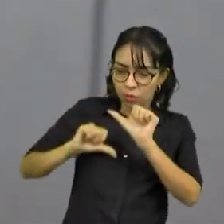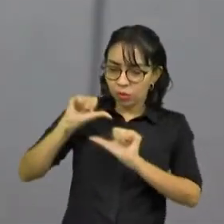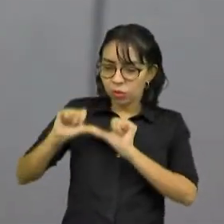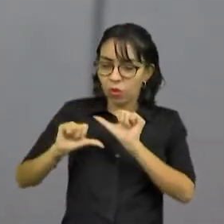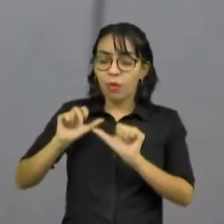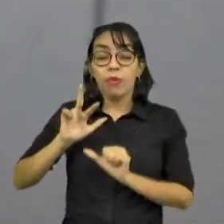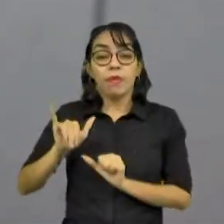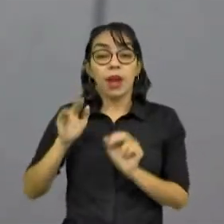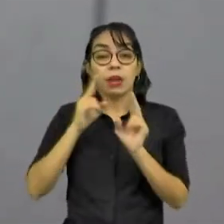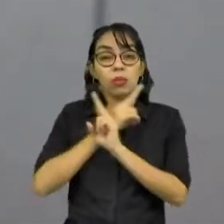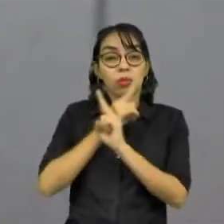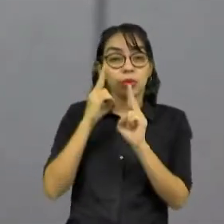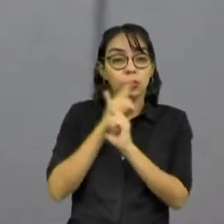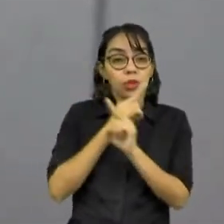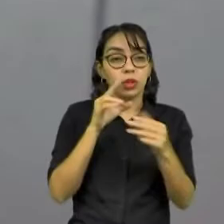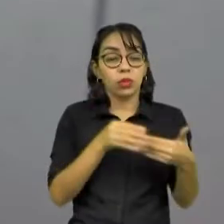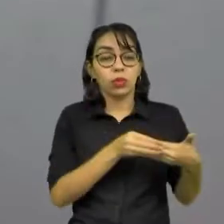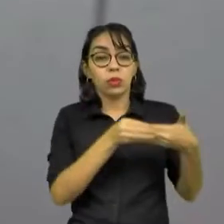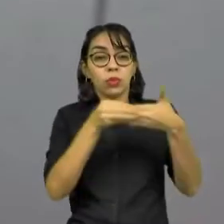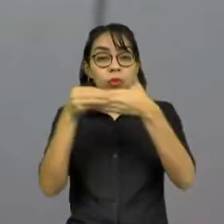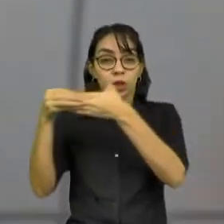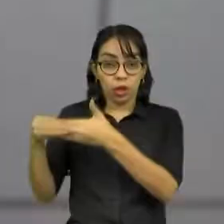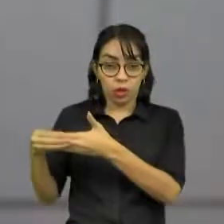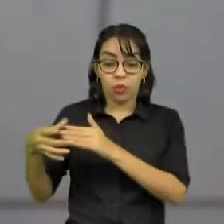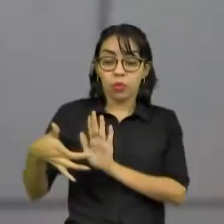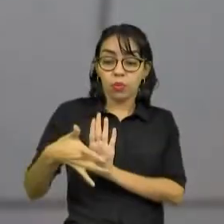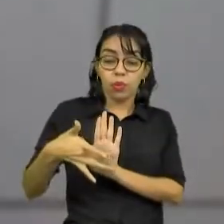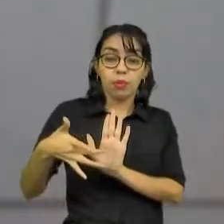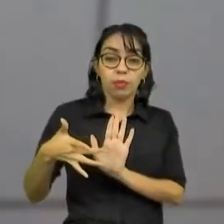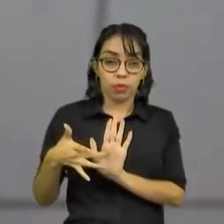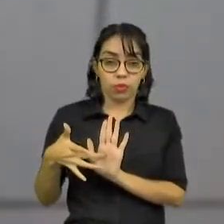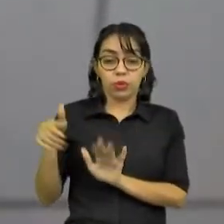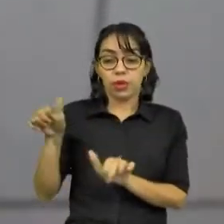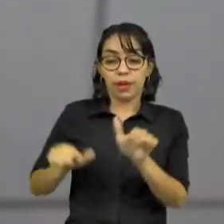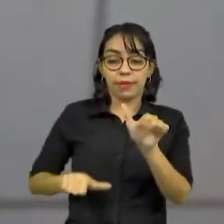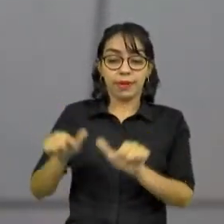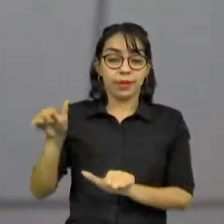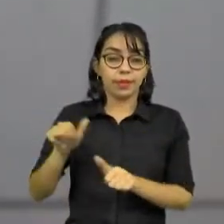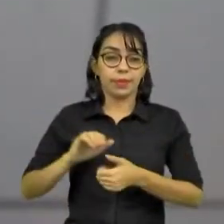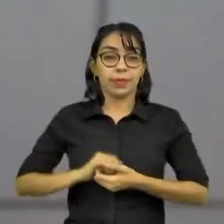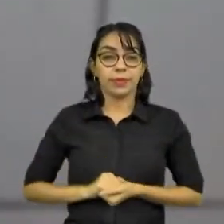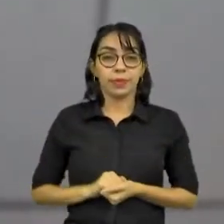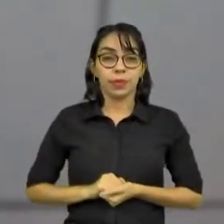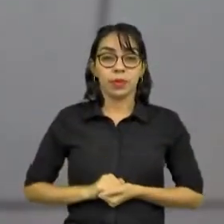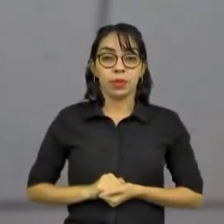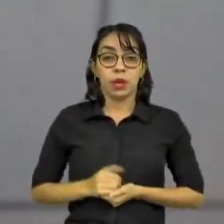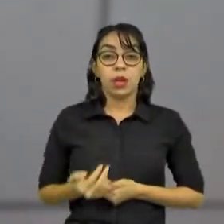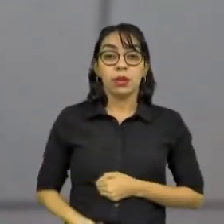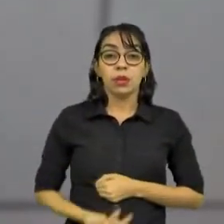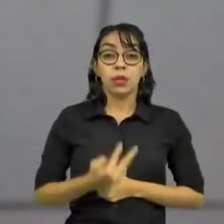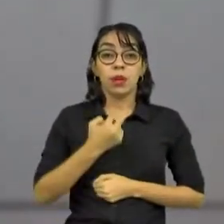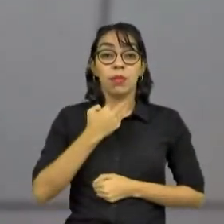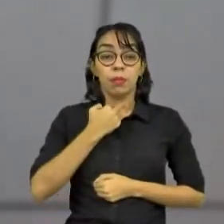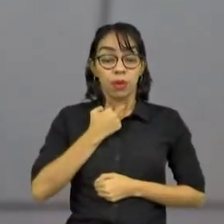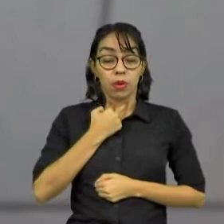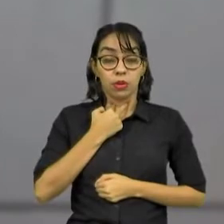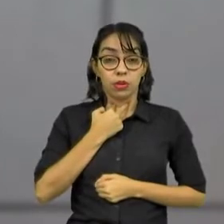unidade básica de saúde para ser avaliada. Nós não devemos dar nenhum tipo